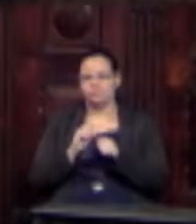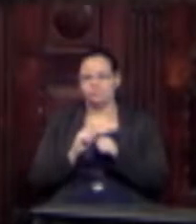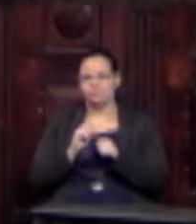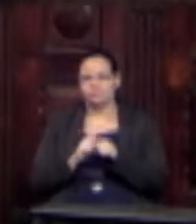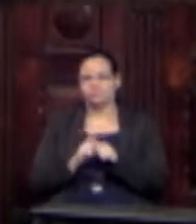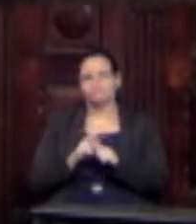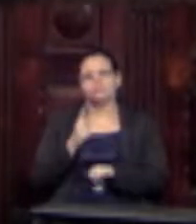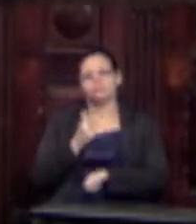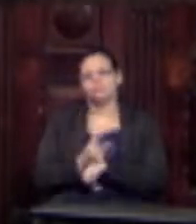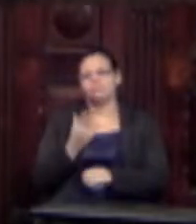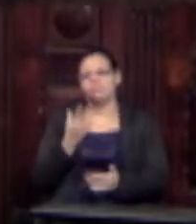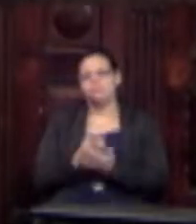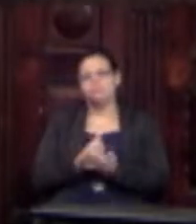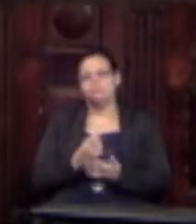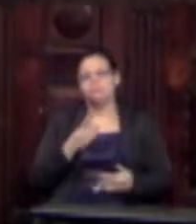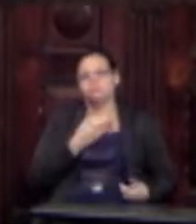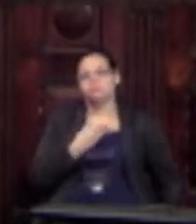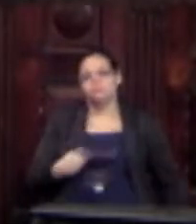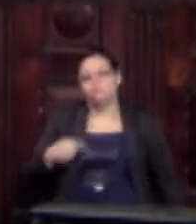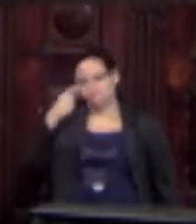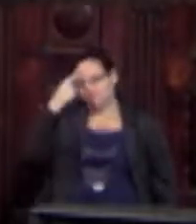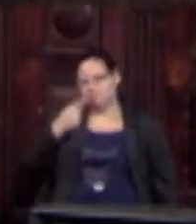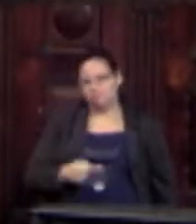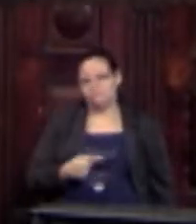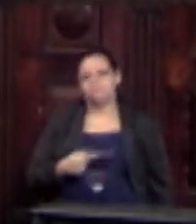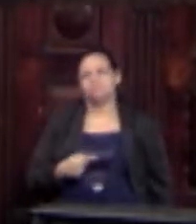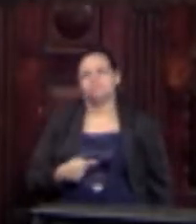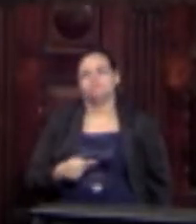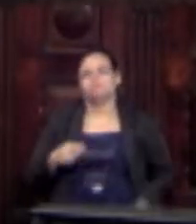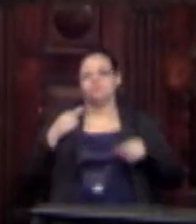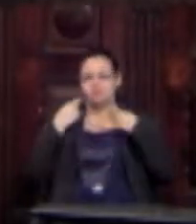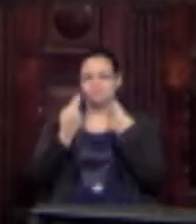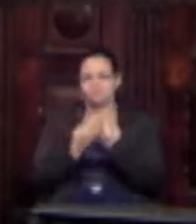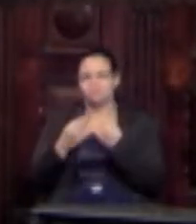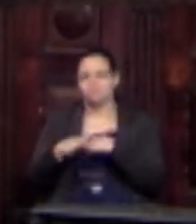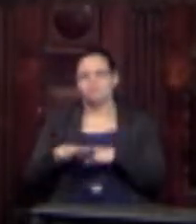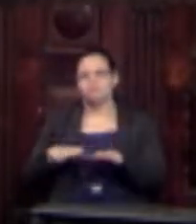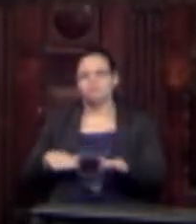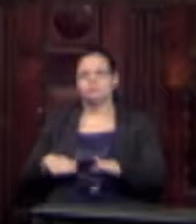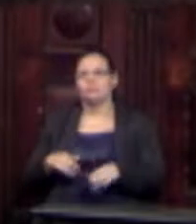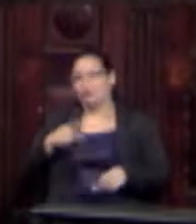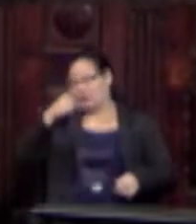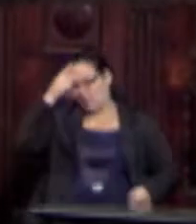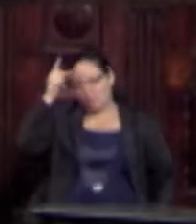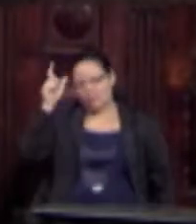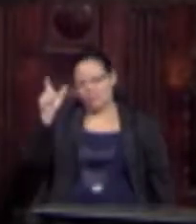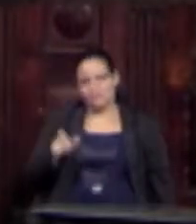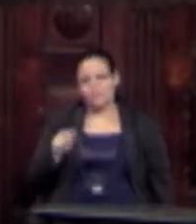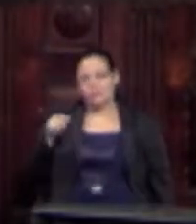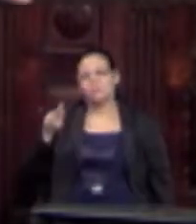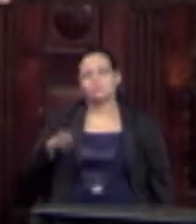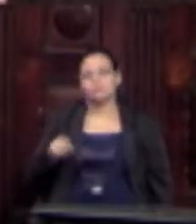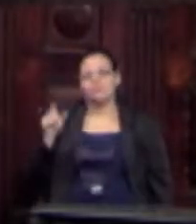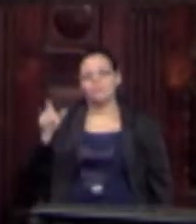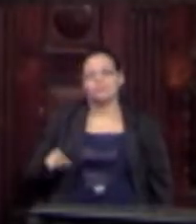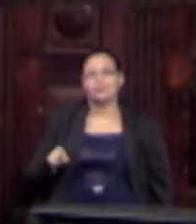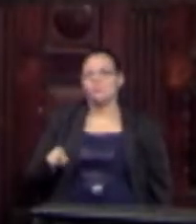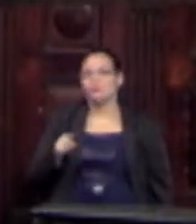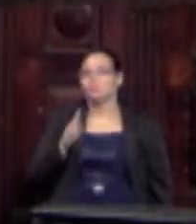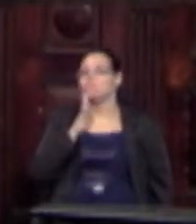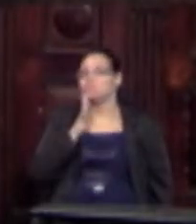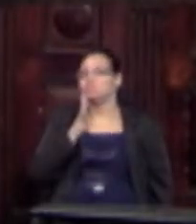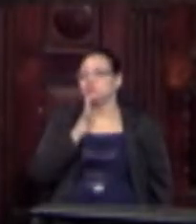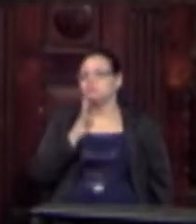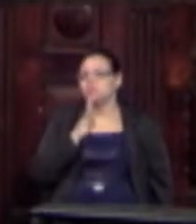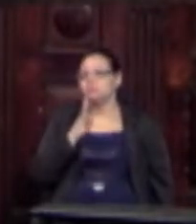registro. Ou o governo manda para uma audiência pública alguém que domine no assunto,